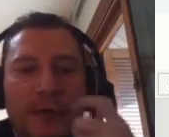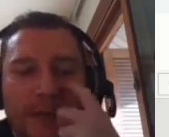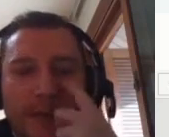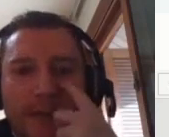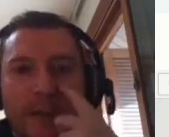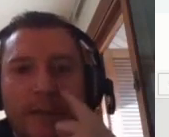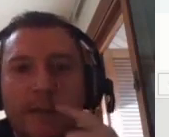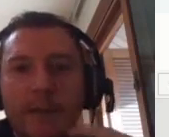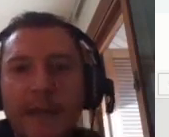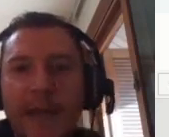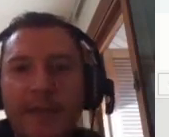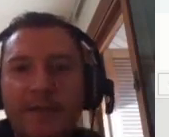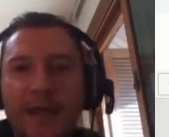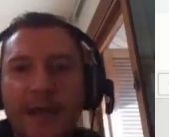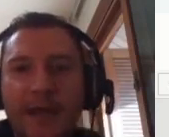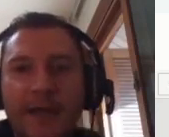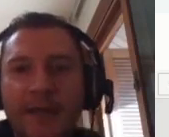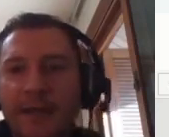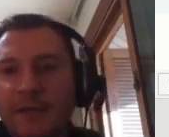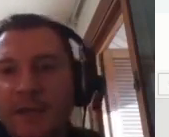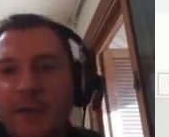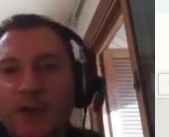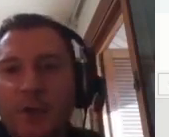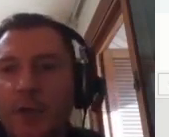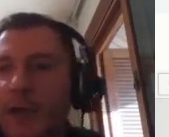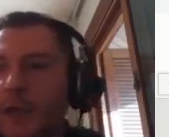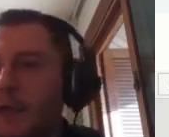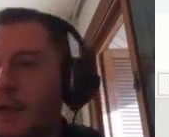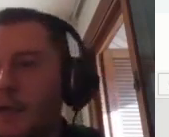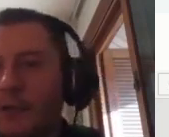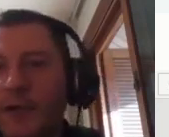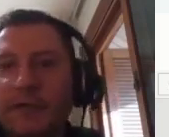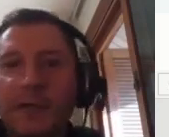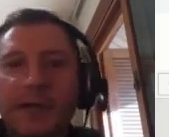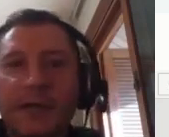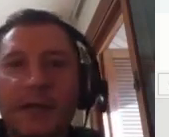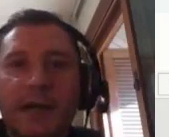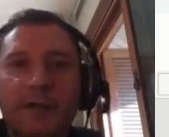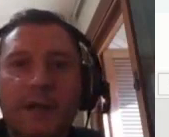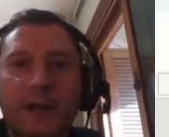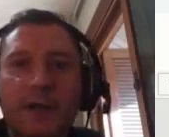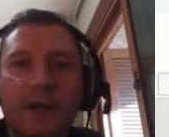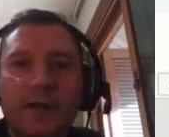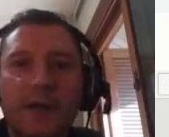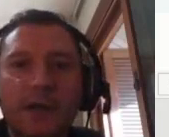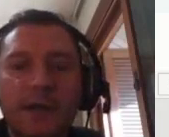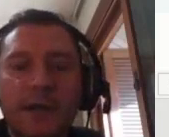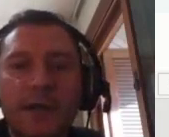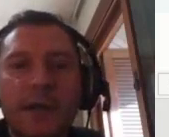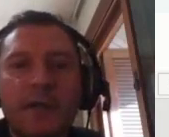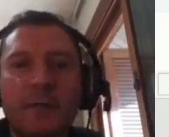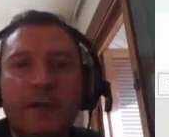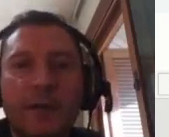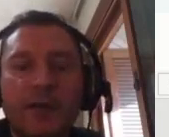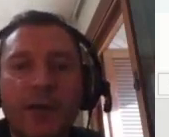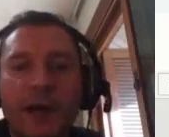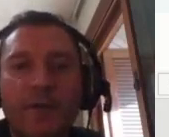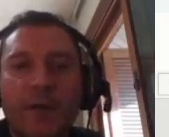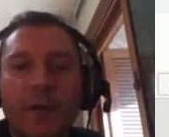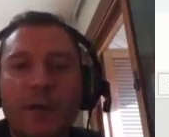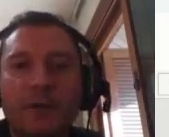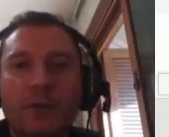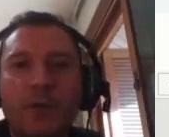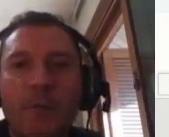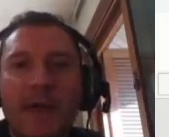hamiltoniana tem esta cara aqui, exatamente como é no caso da mecânica clássica. Claro que a gente aqui tem explicitamente qual é a forma